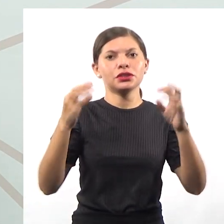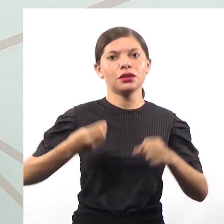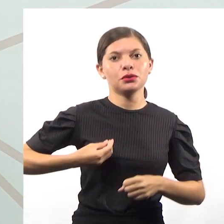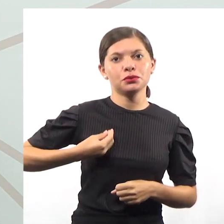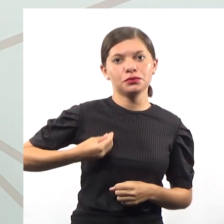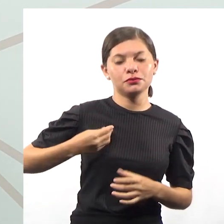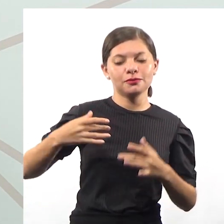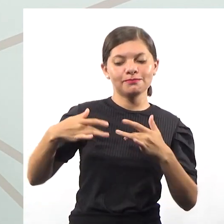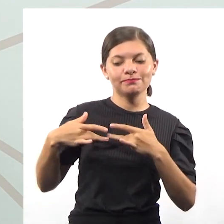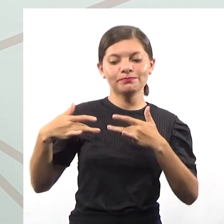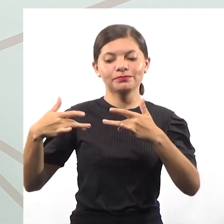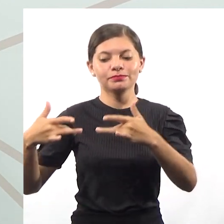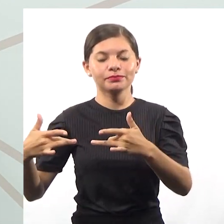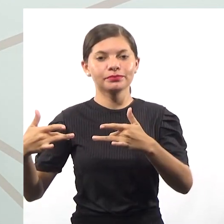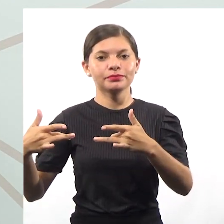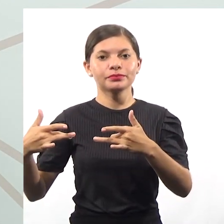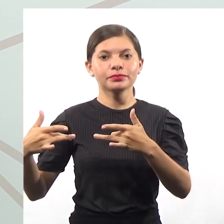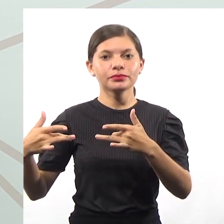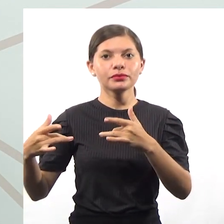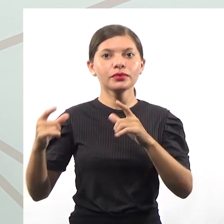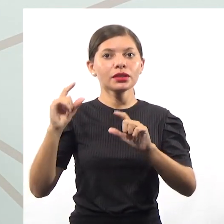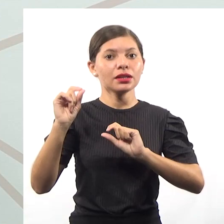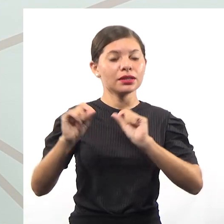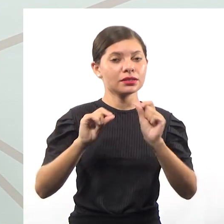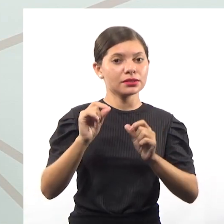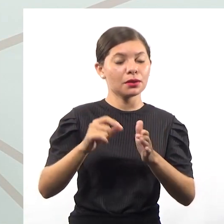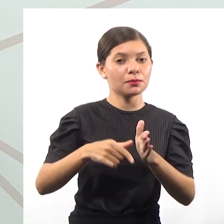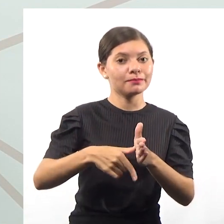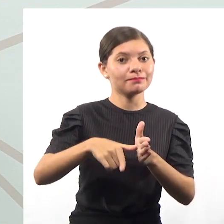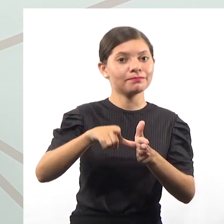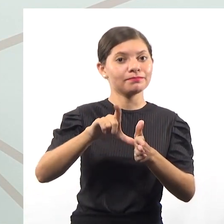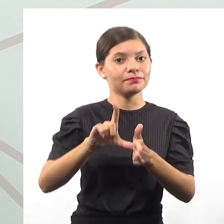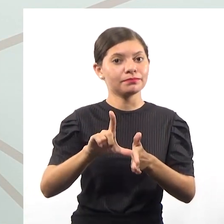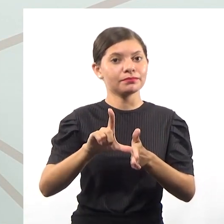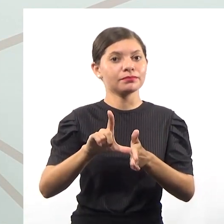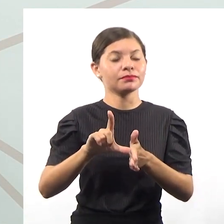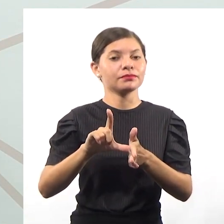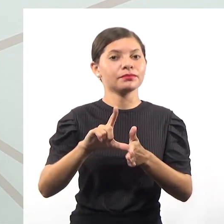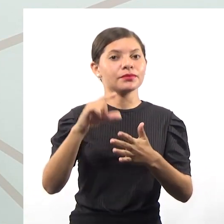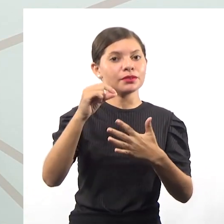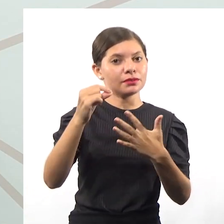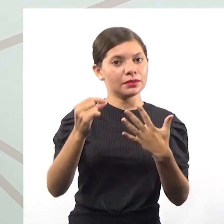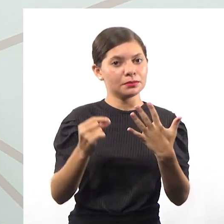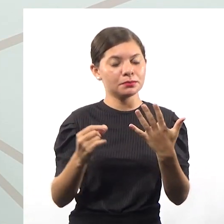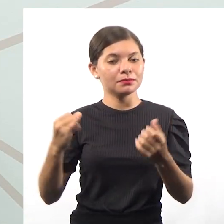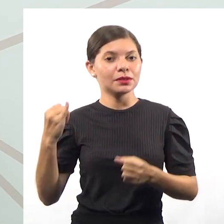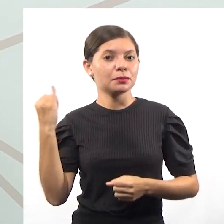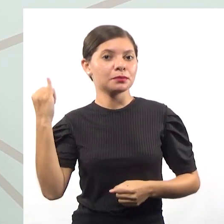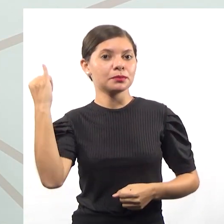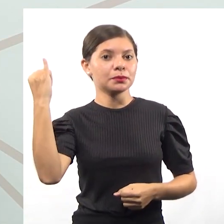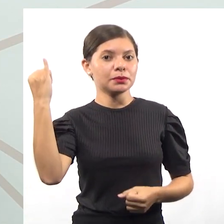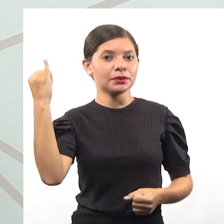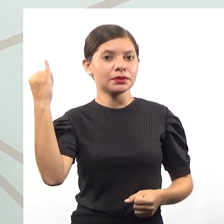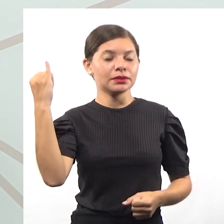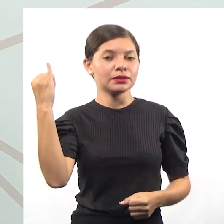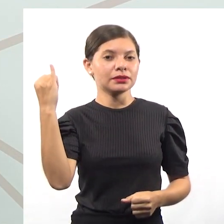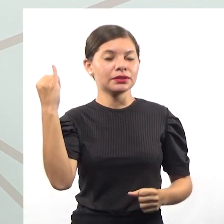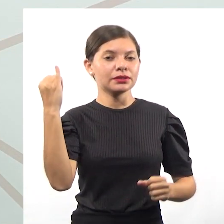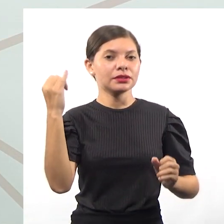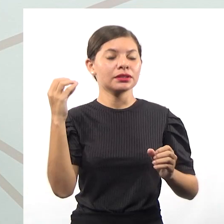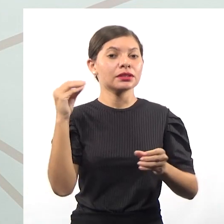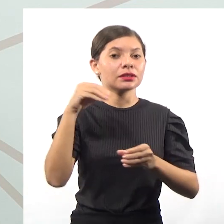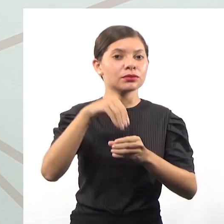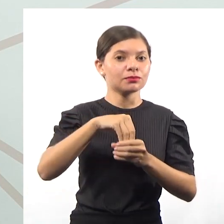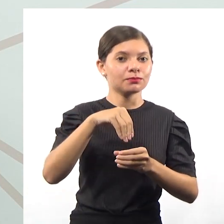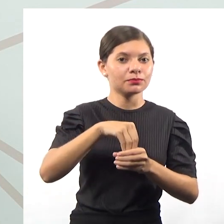a solidariedade, são esses pressupostos epistemológicos, ou seja, são elementos essenciais que